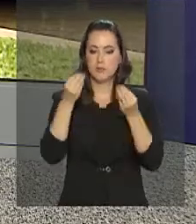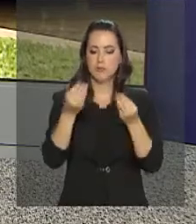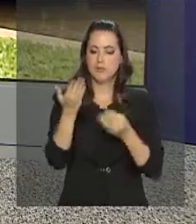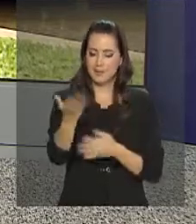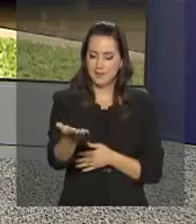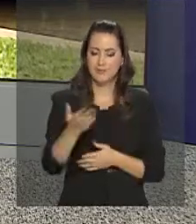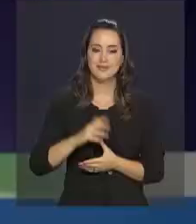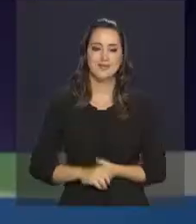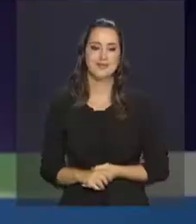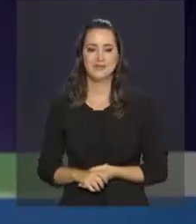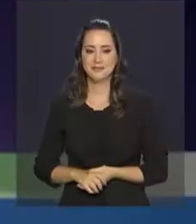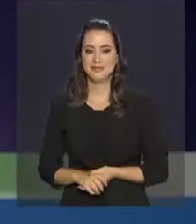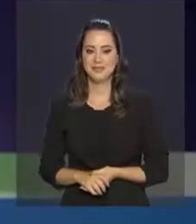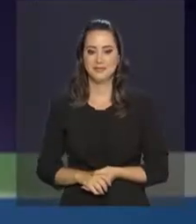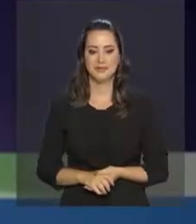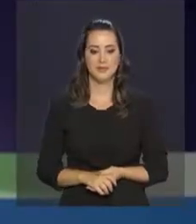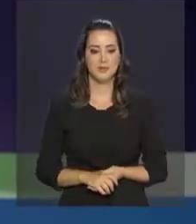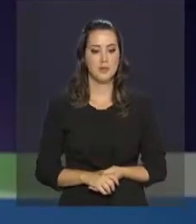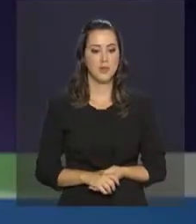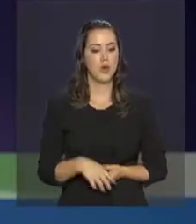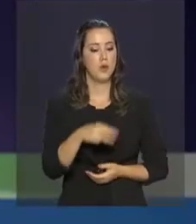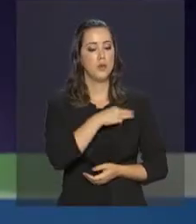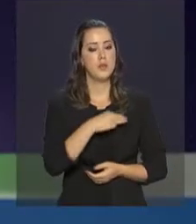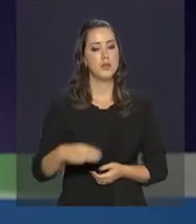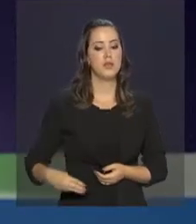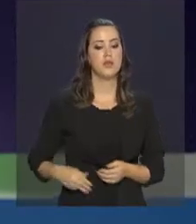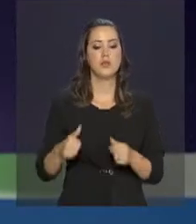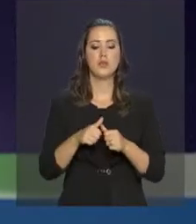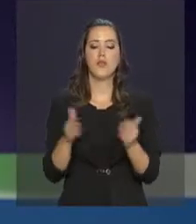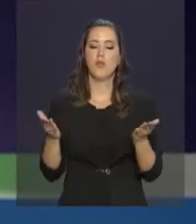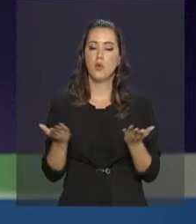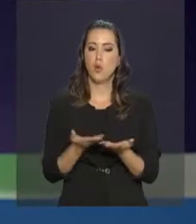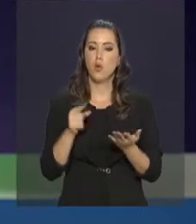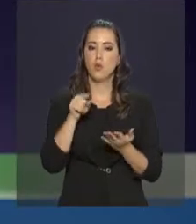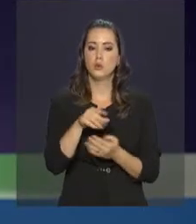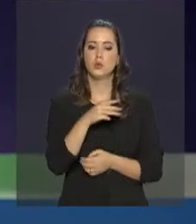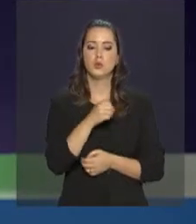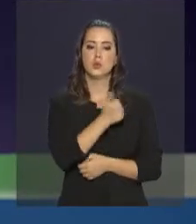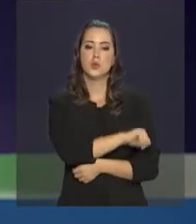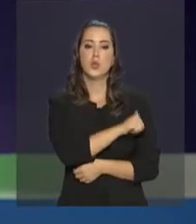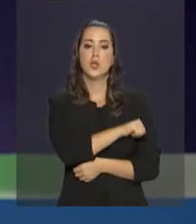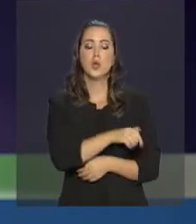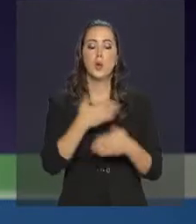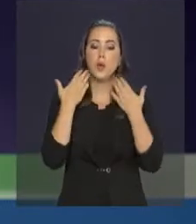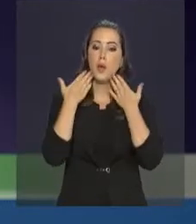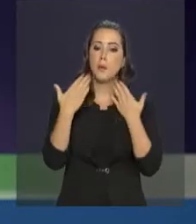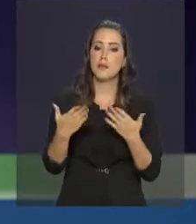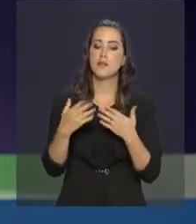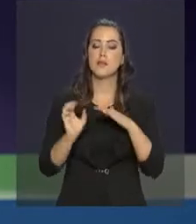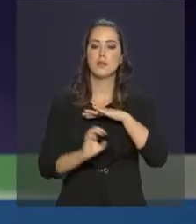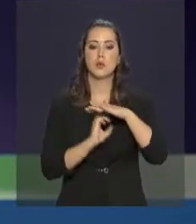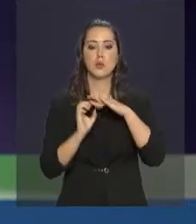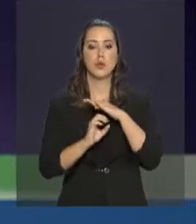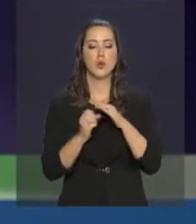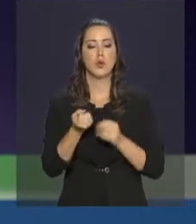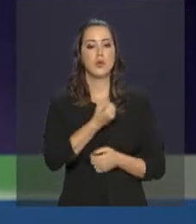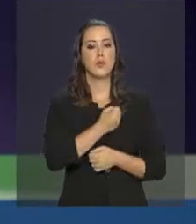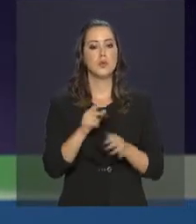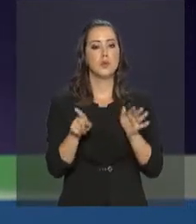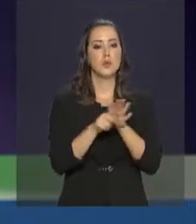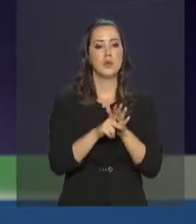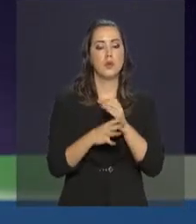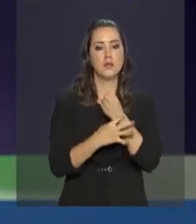você. O ministro Raul Jungmann esteve hoje no Rio de Janeiro e apresentou para empresários dados sobre